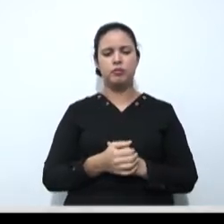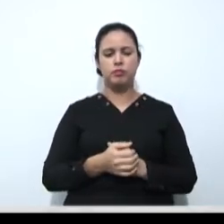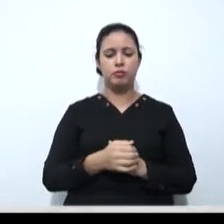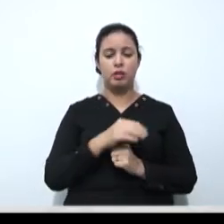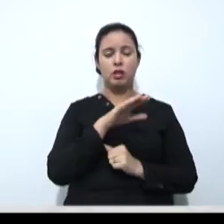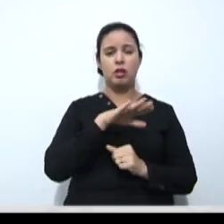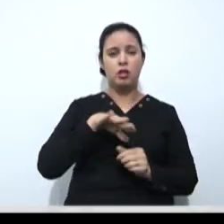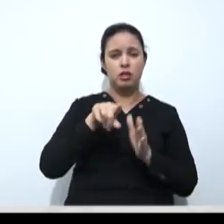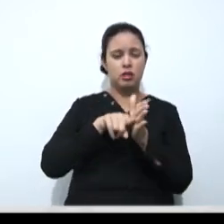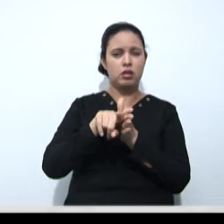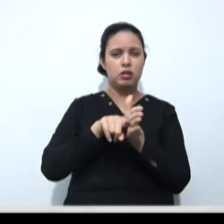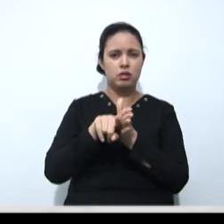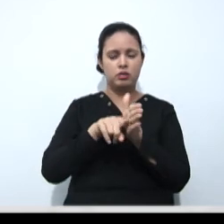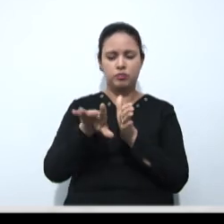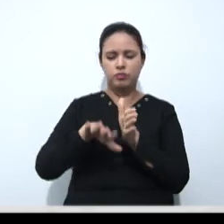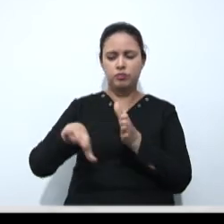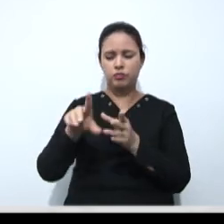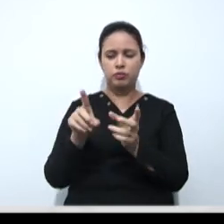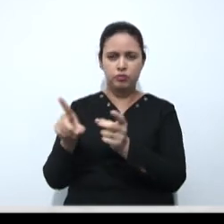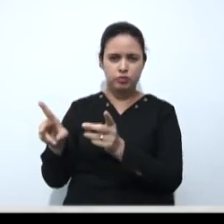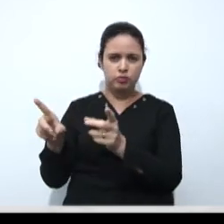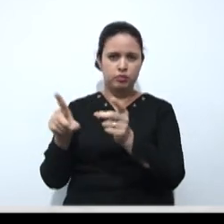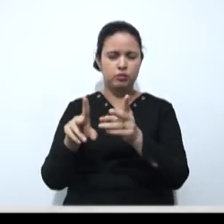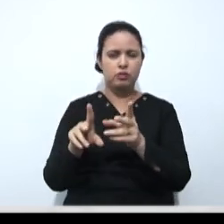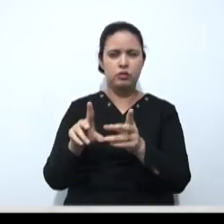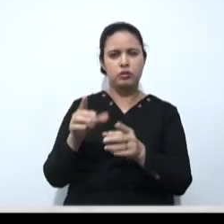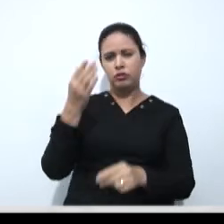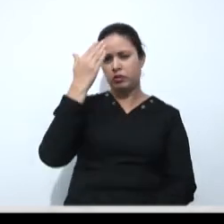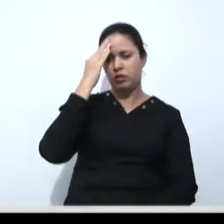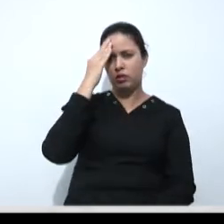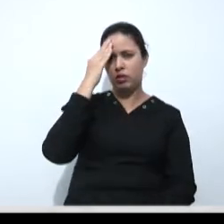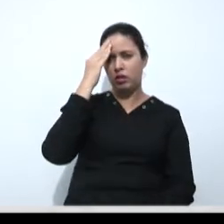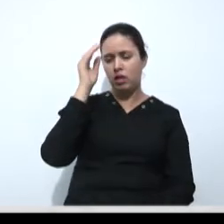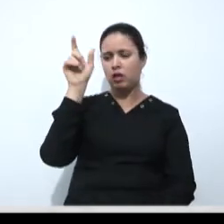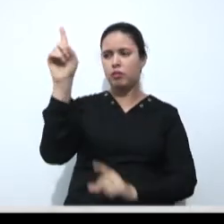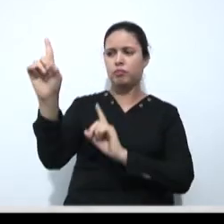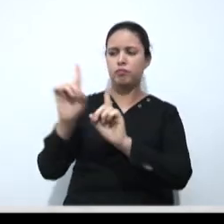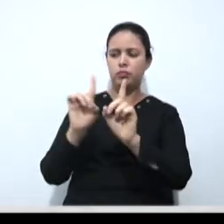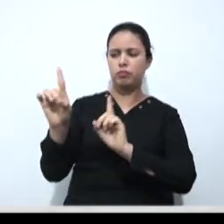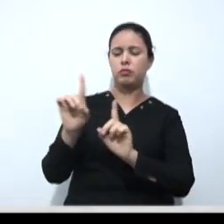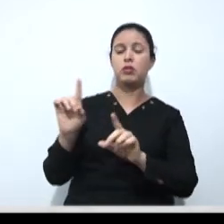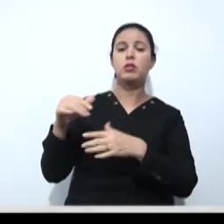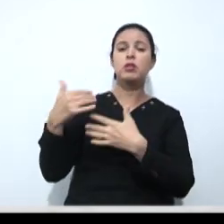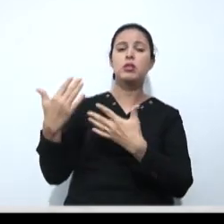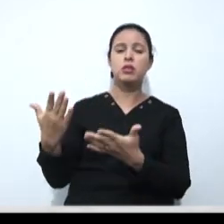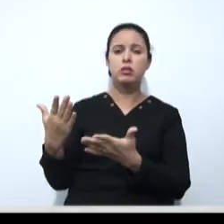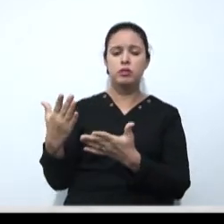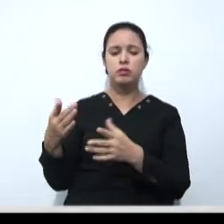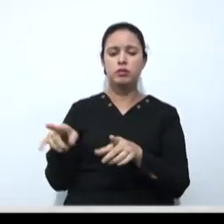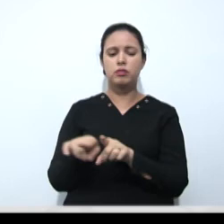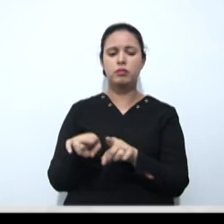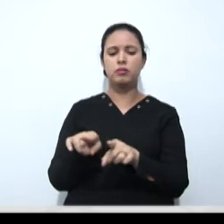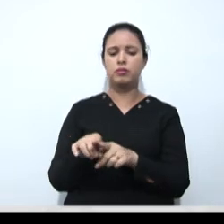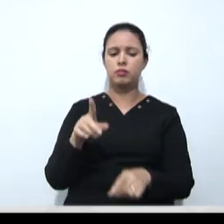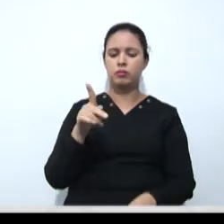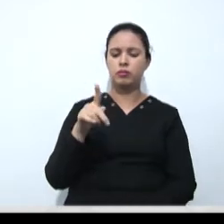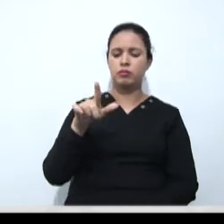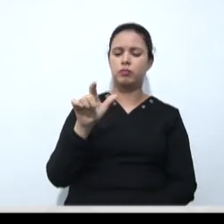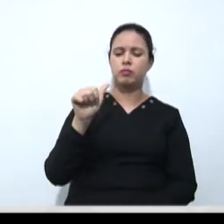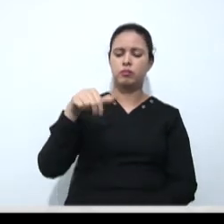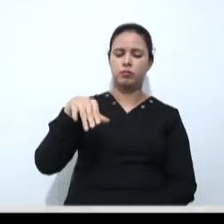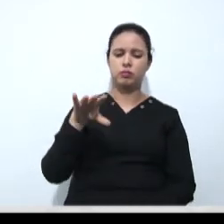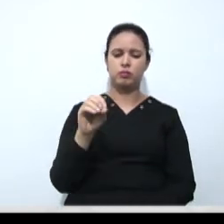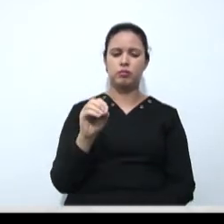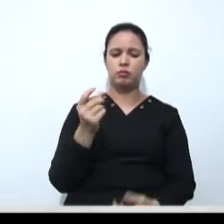de mercado que eu vou compreender quem é o meu cliente, qual é a fatia de mercado que eu vou atuar e um plano financeiro que